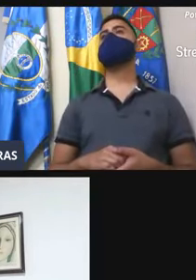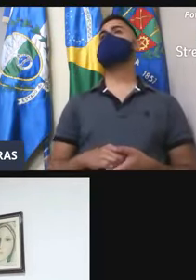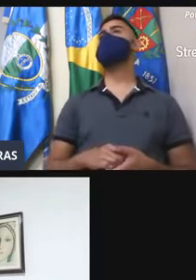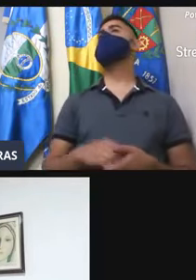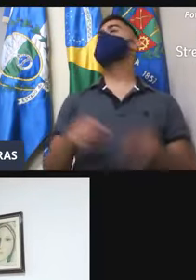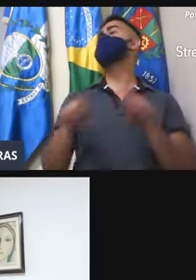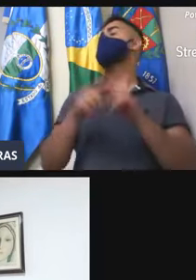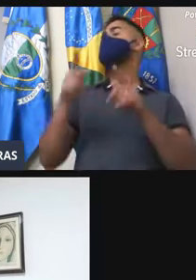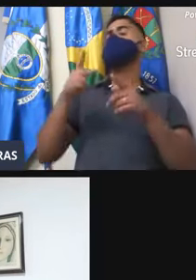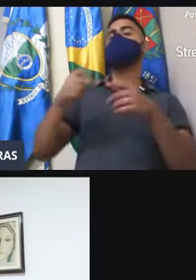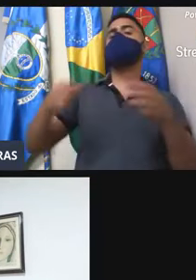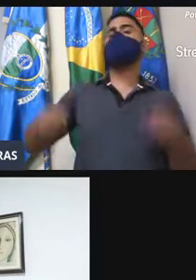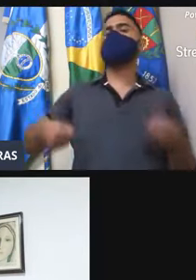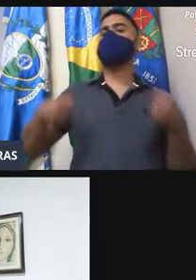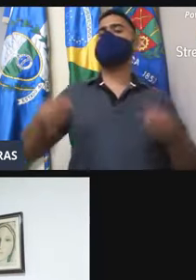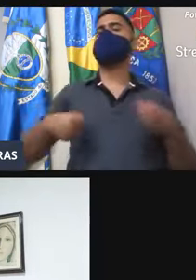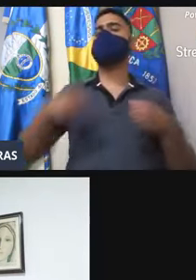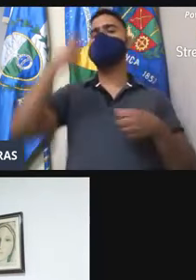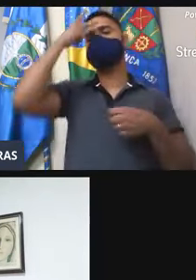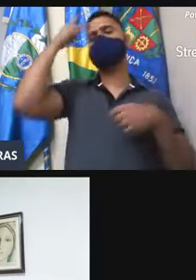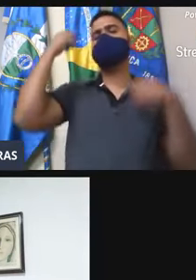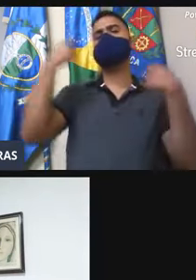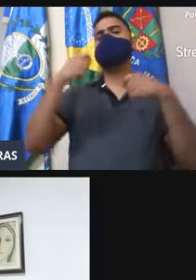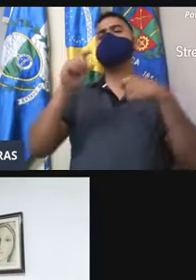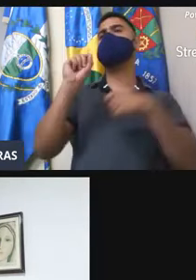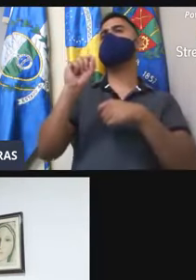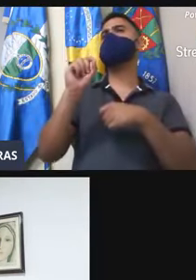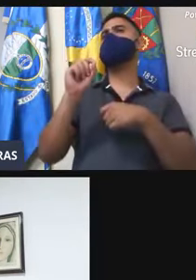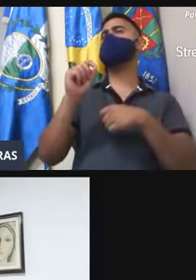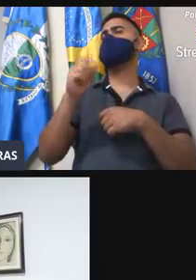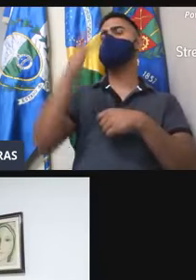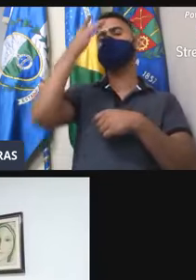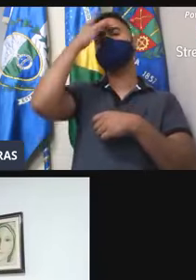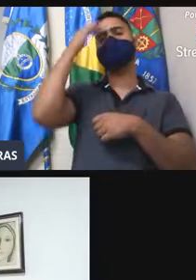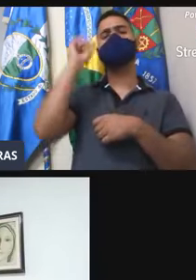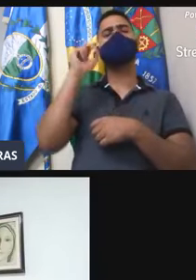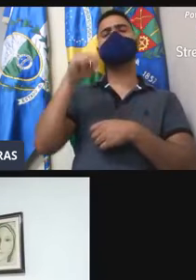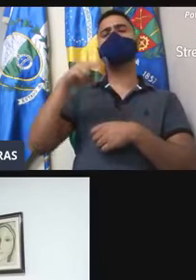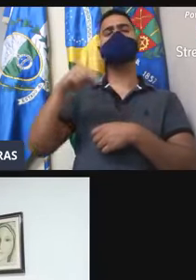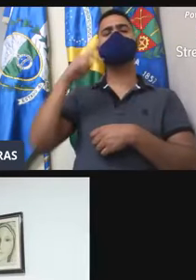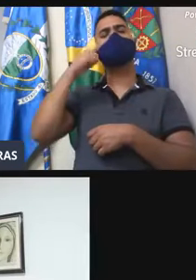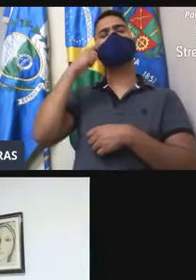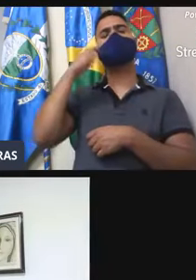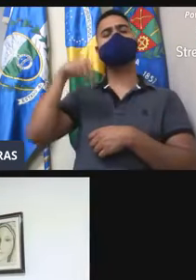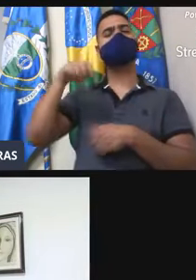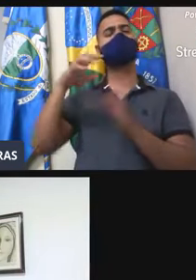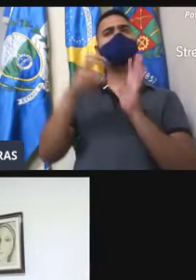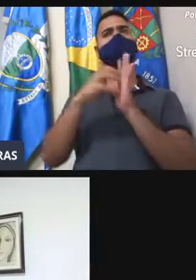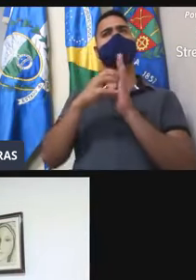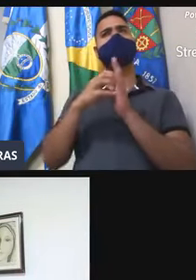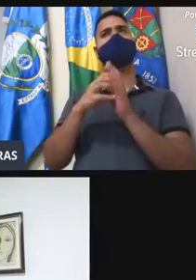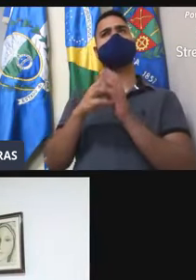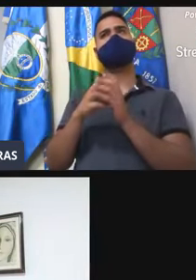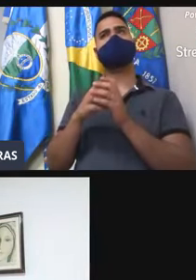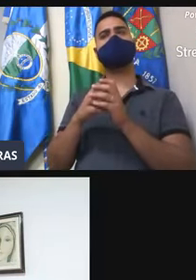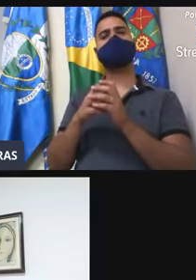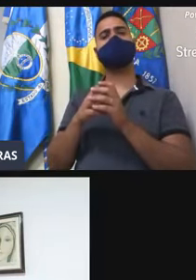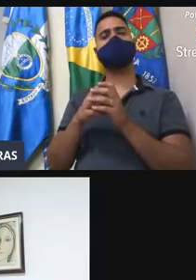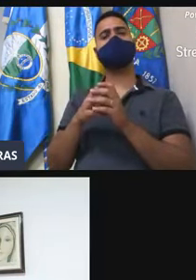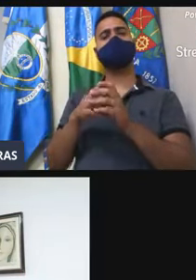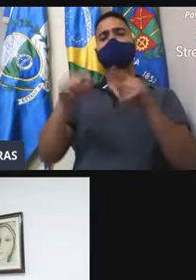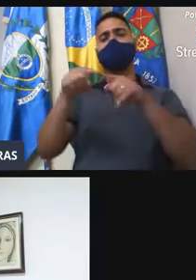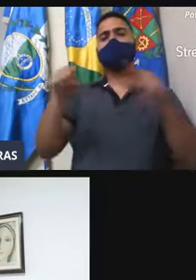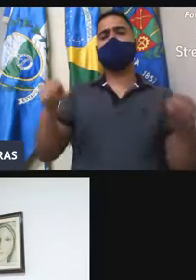roda, às vezes as pessoas precisam, sabe o quê? Que ninguém nunca viu comentado aqui na Câmara, aquele colchãozinho de casca de